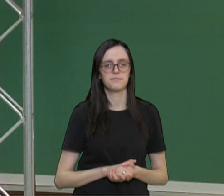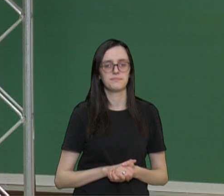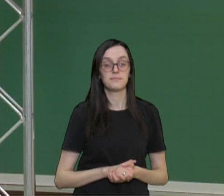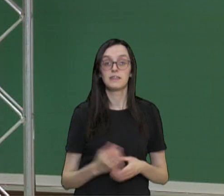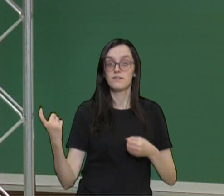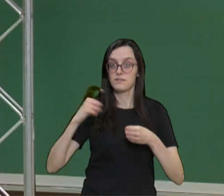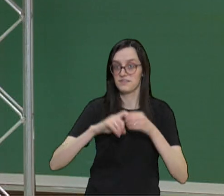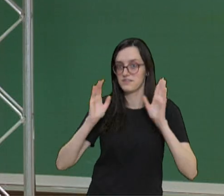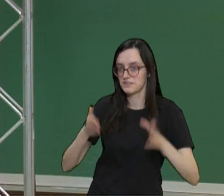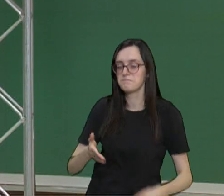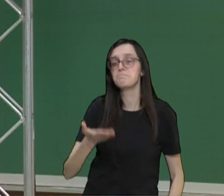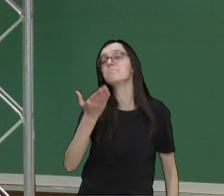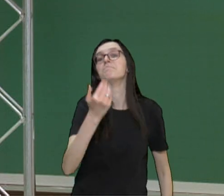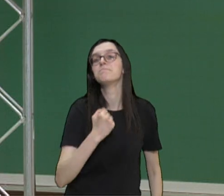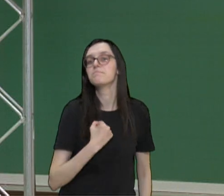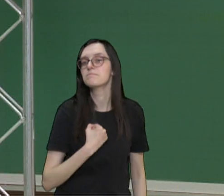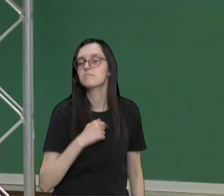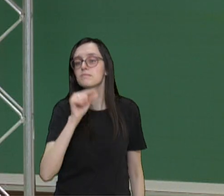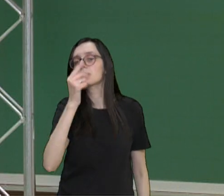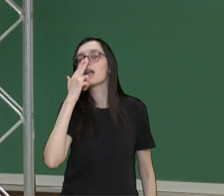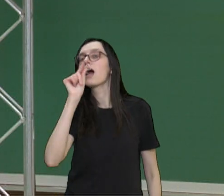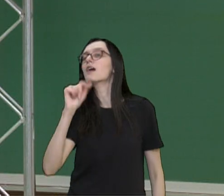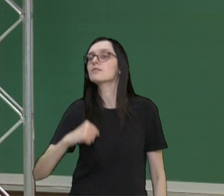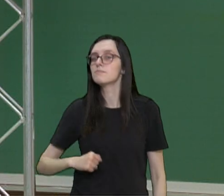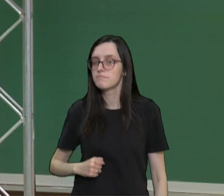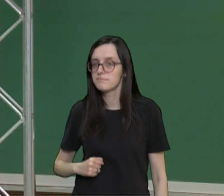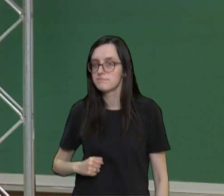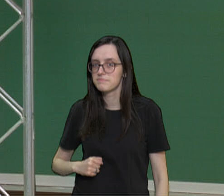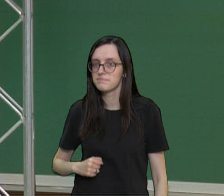Voltei, hein? E aí? O que tu acha?